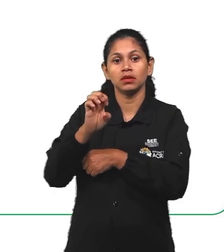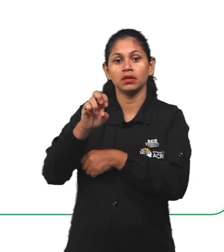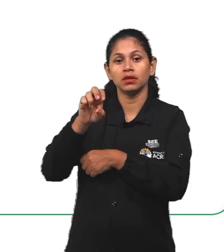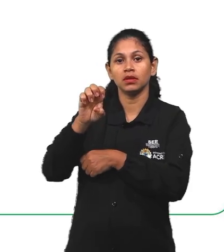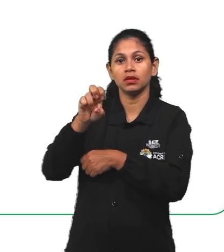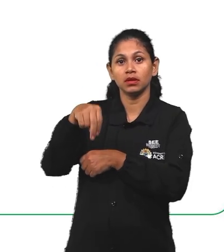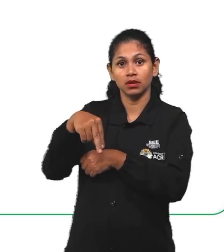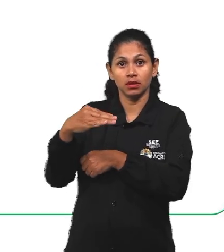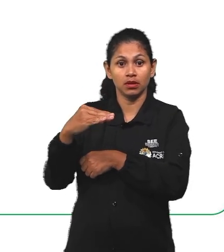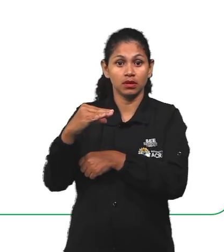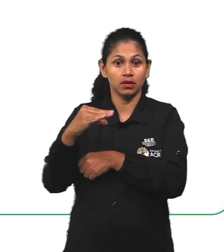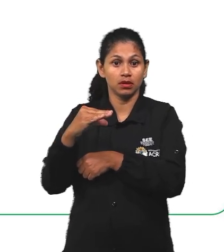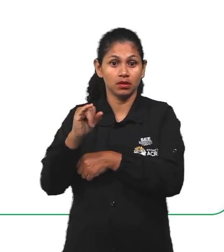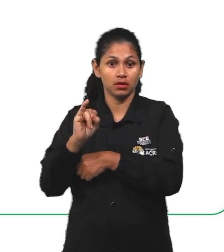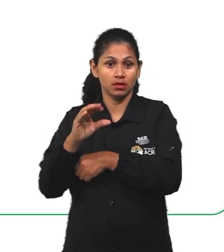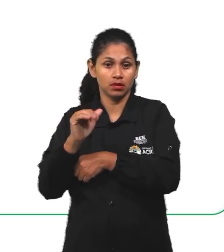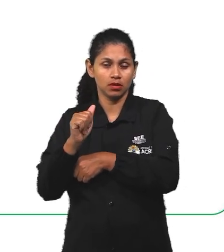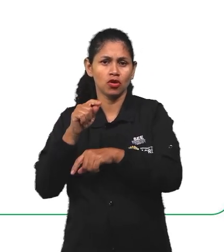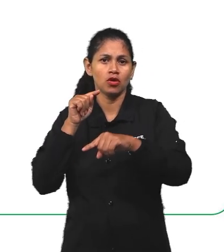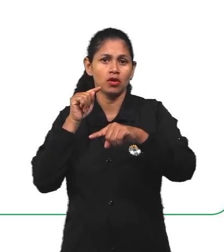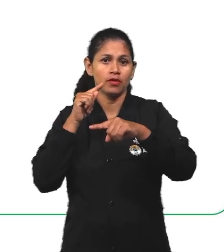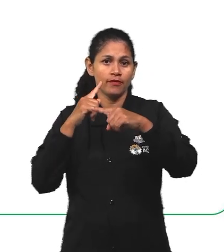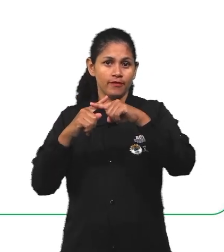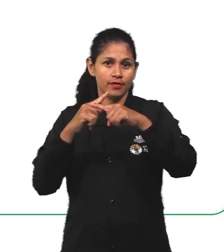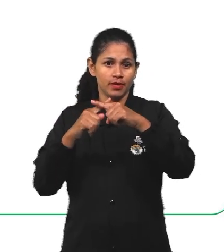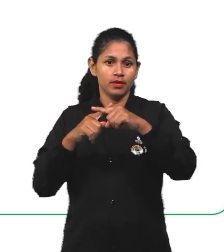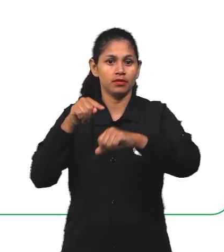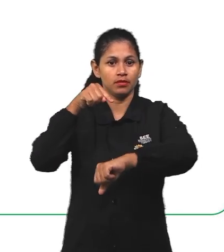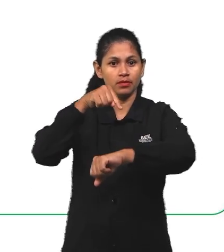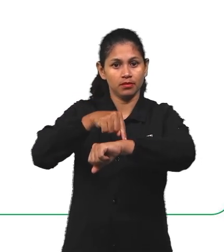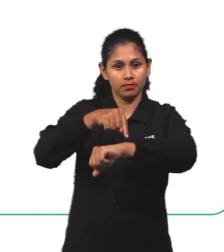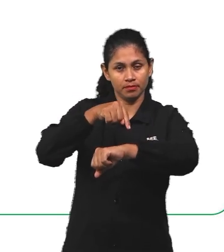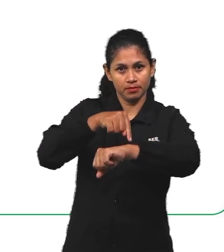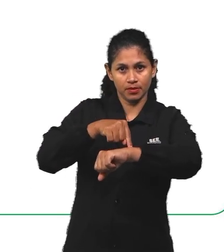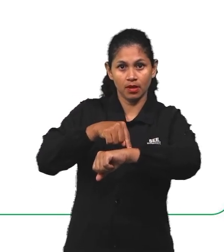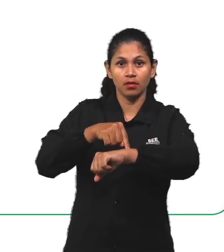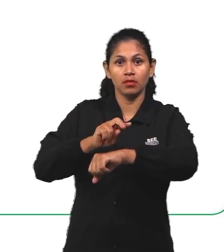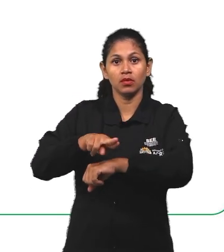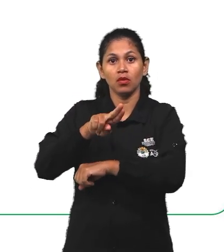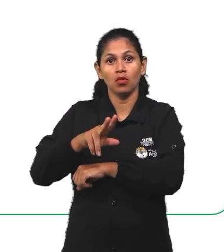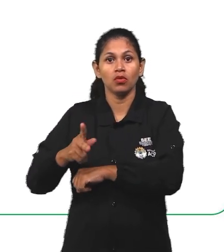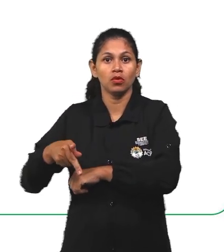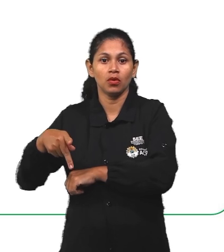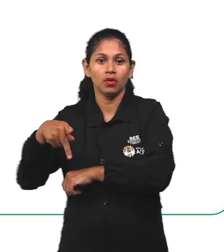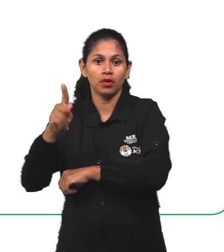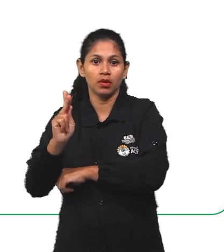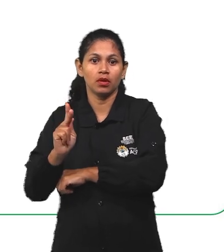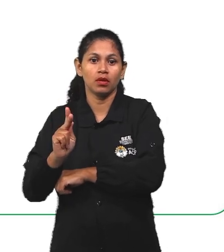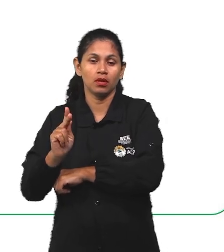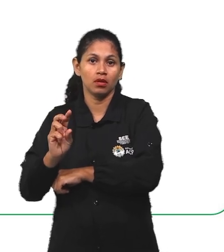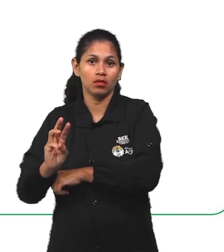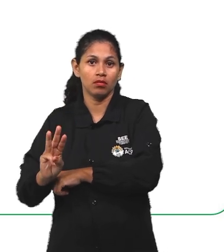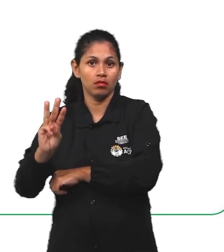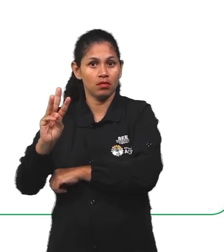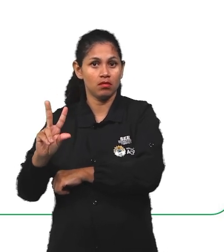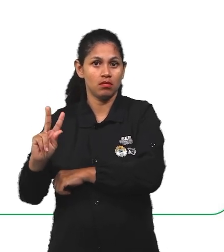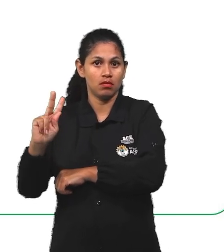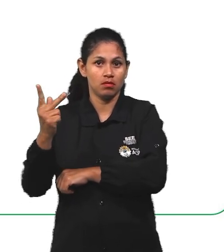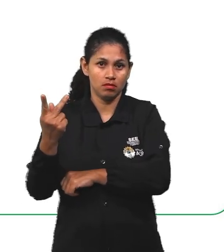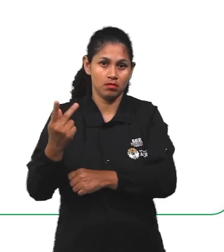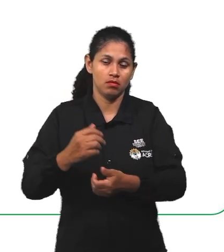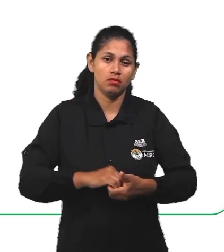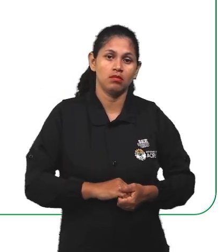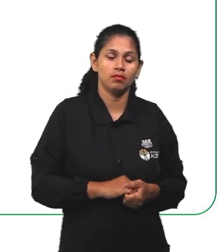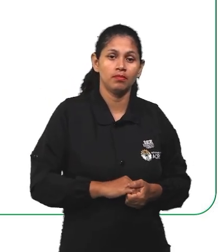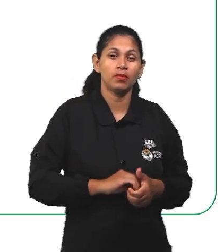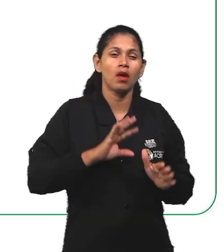multiplicar pelo tempo. A unidade de medida é o quilowatts-hora. Ok? Vamos aplicar aqui, vamos aplicar o